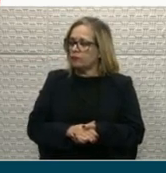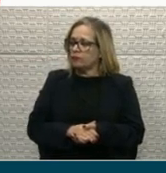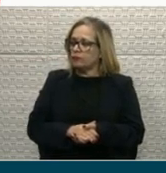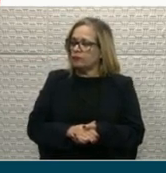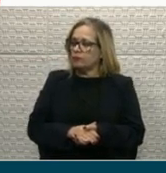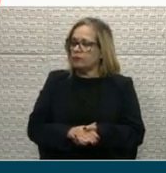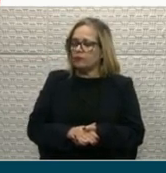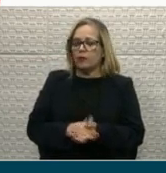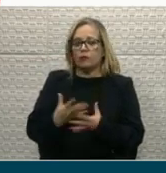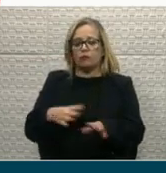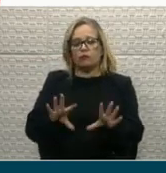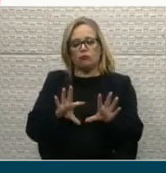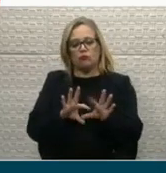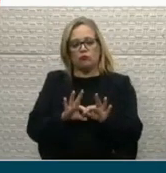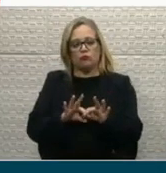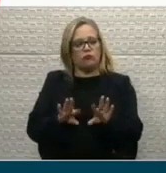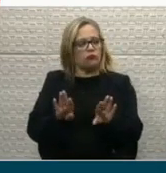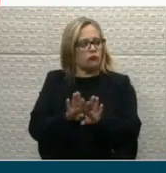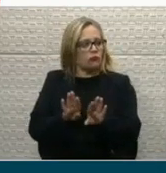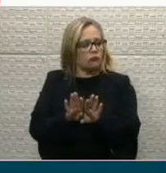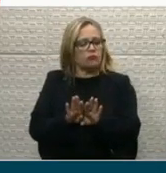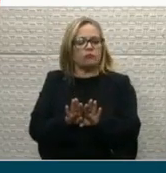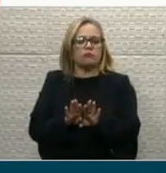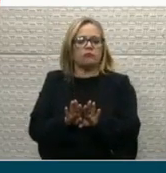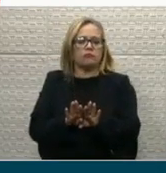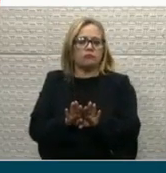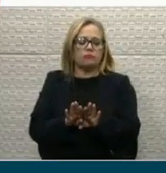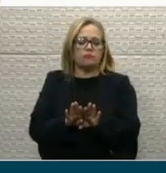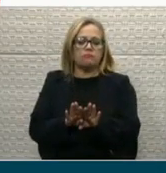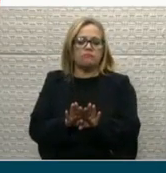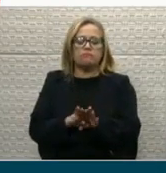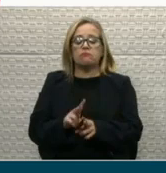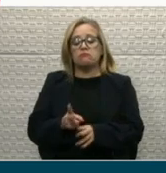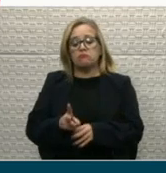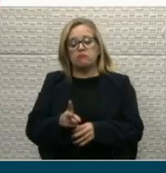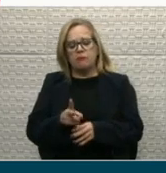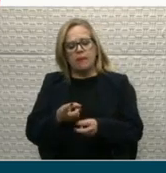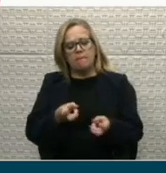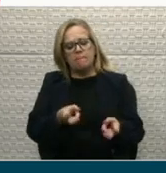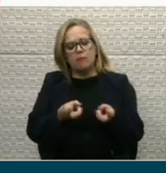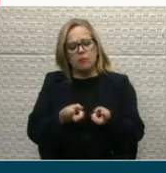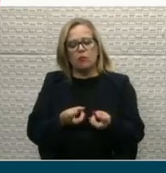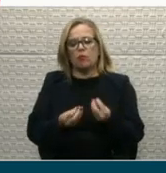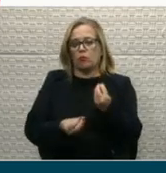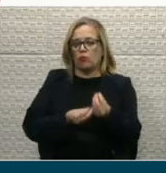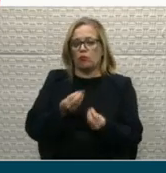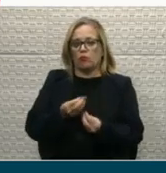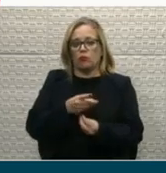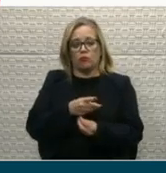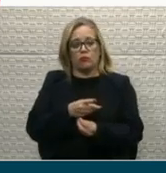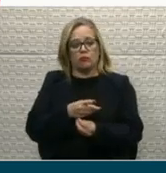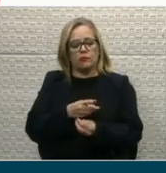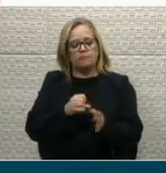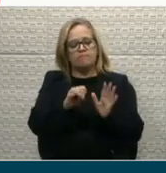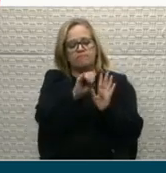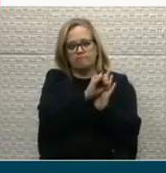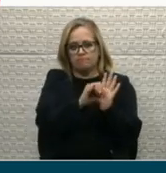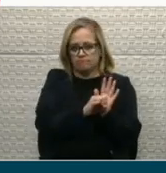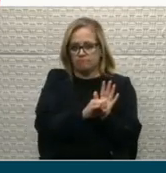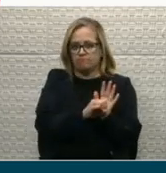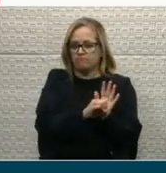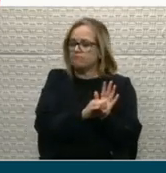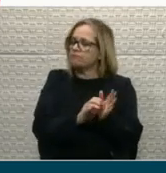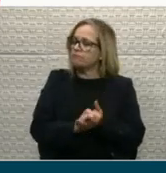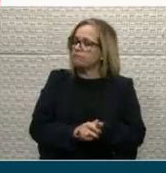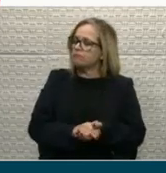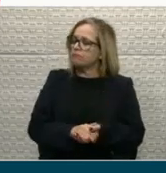associado a esse autovalor lambda. Então, sempre eu vou avaliar a condição de ser autovalor e